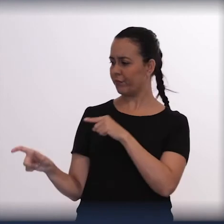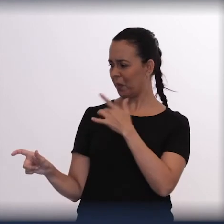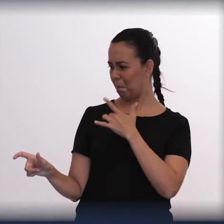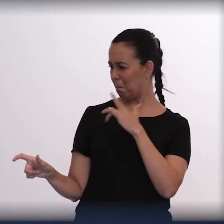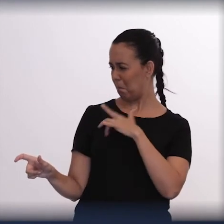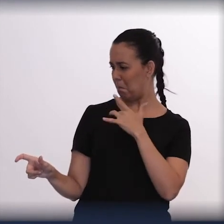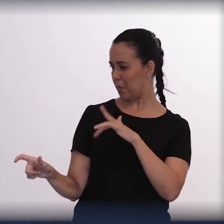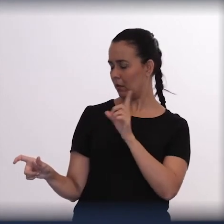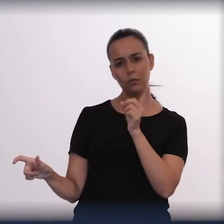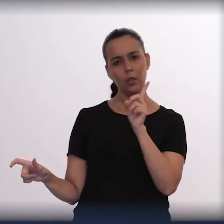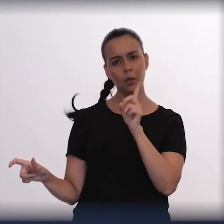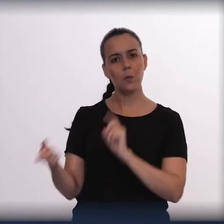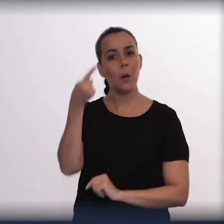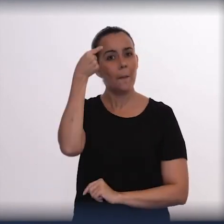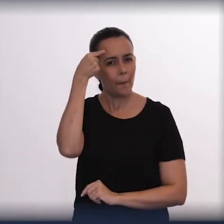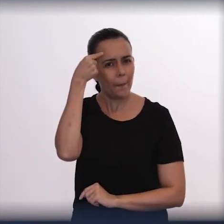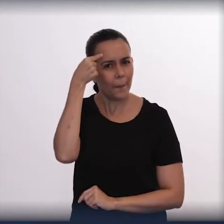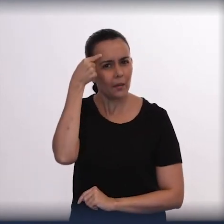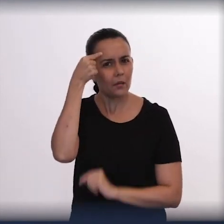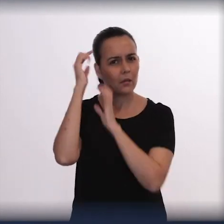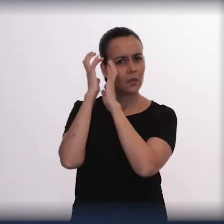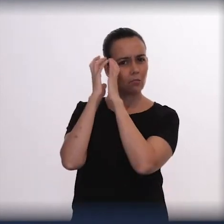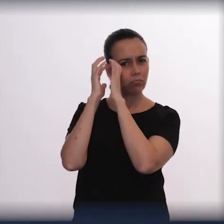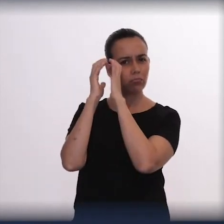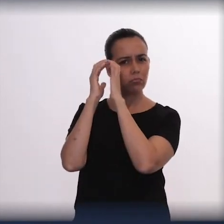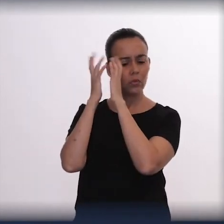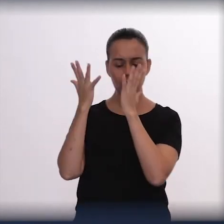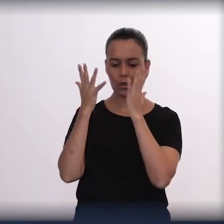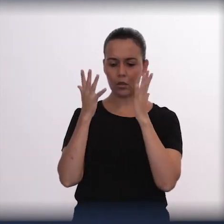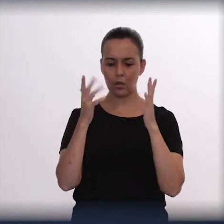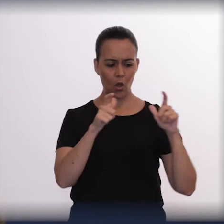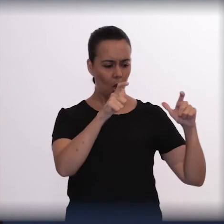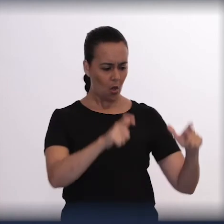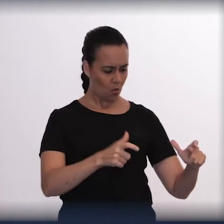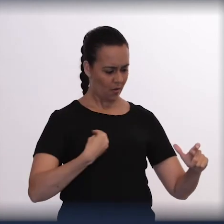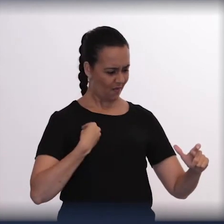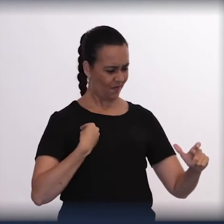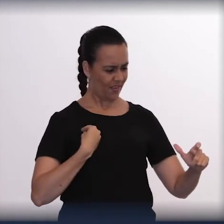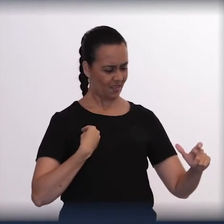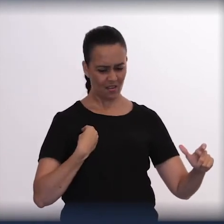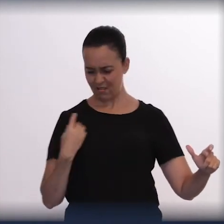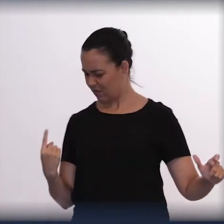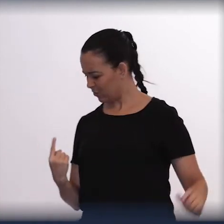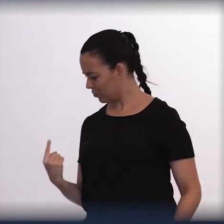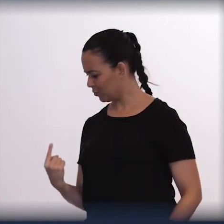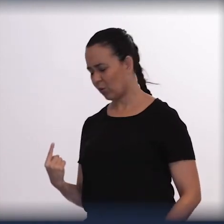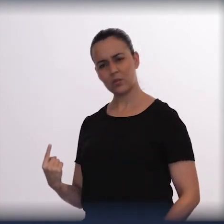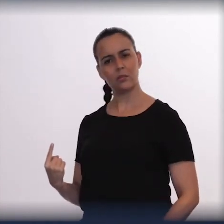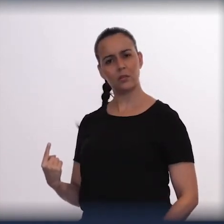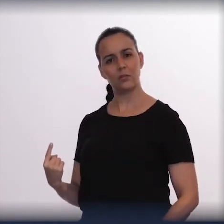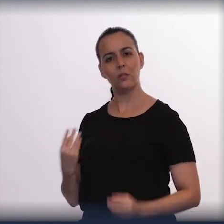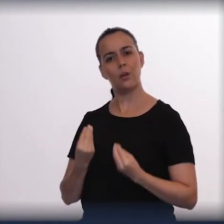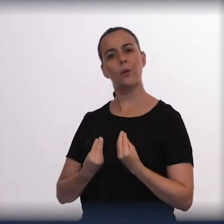gente se pensar, é para a gente pensar que lugar a gente tem dado para a experiência de sofrimento, como a gente lida com a